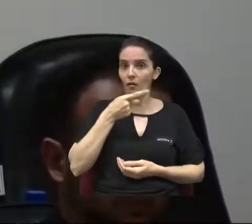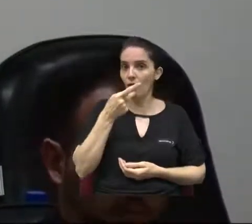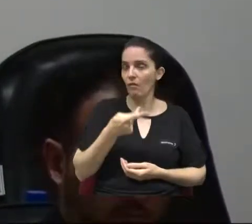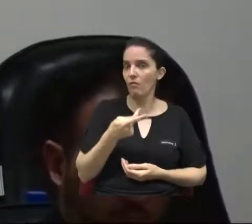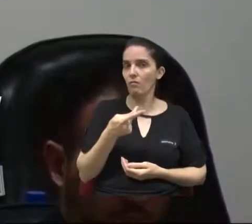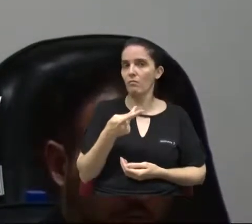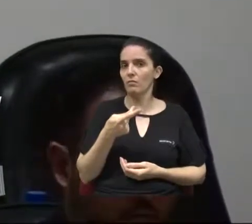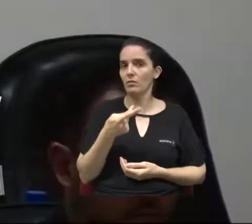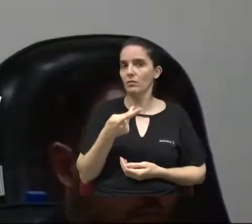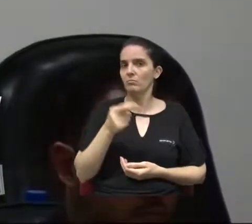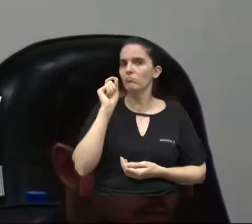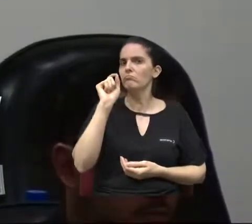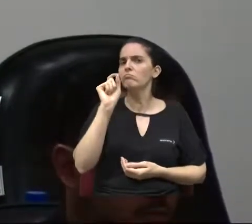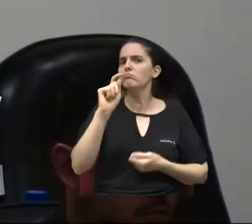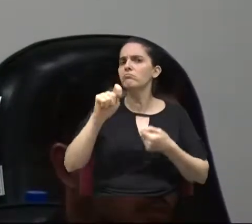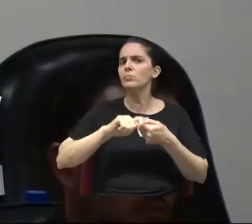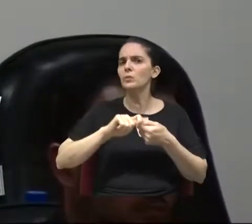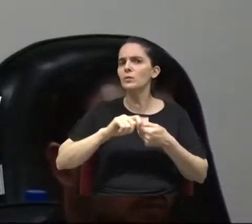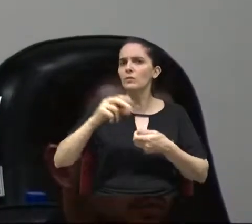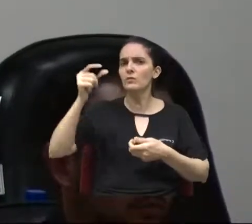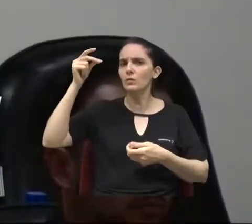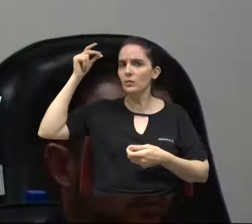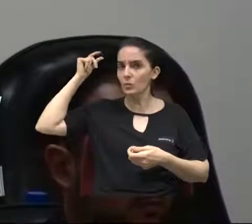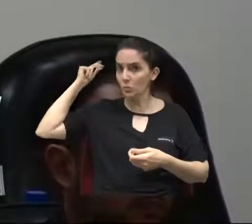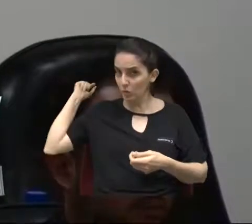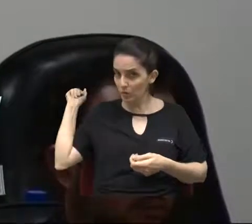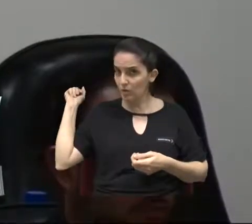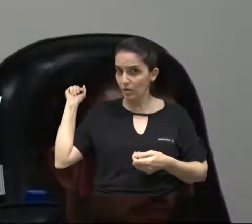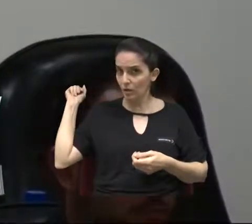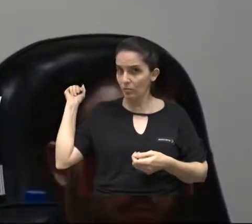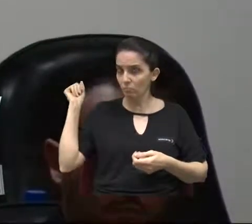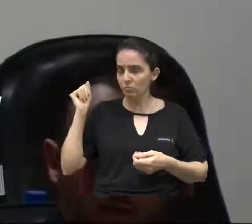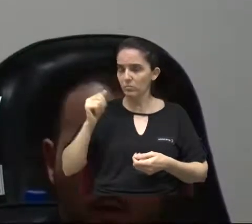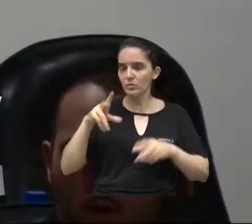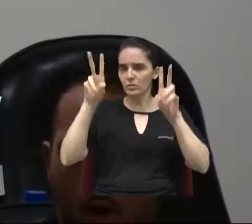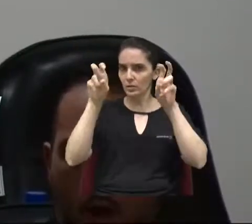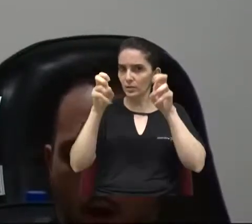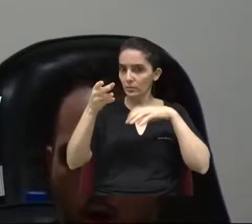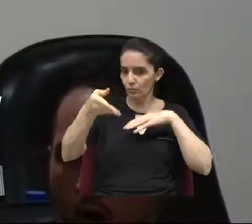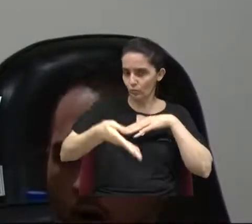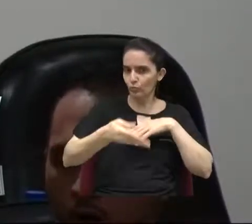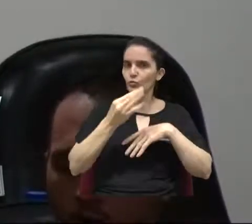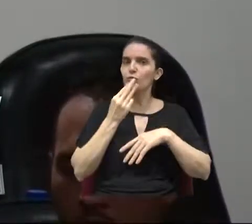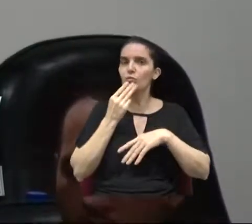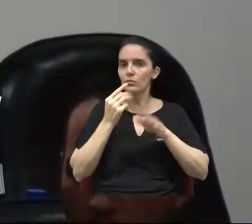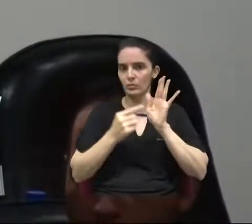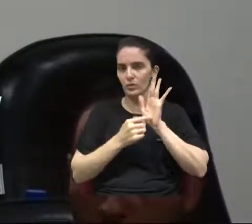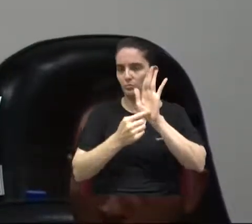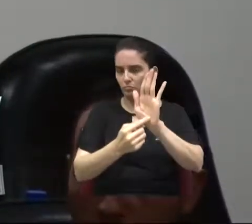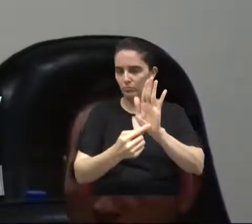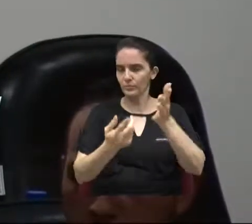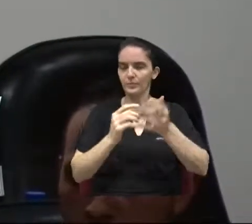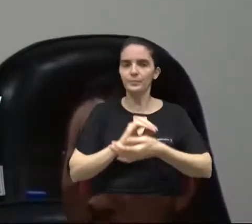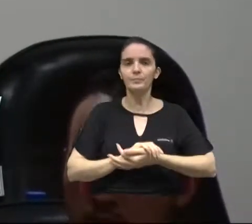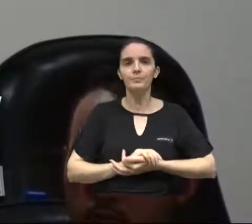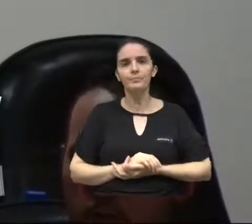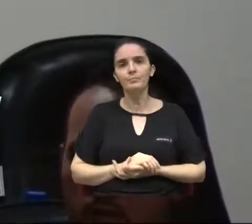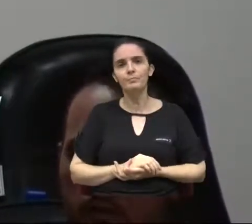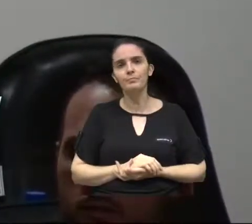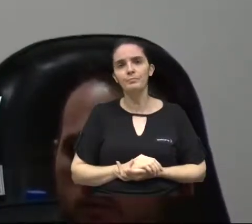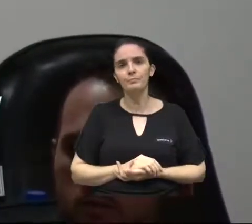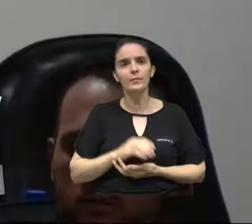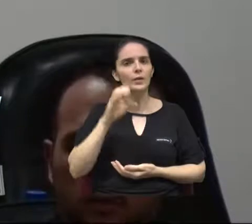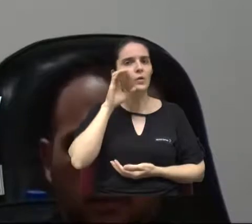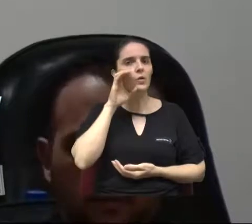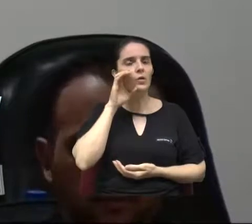que foi feito na época e tem tudo a ver com o assunto que hoje Vossa Excelência apresenta nesse requerimento. Então, eu liguei